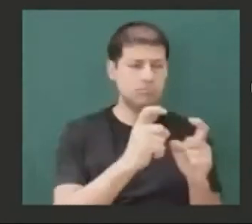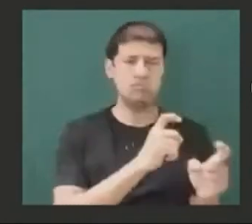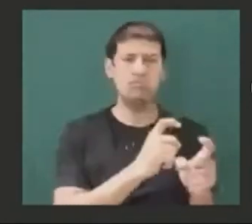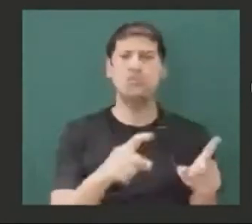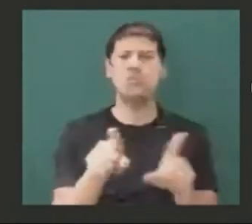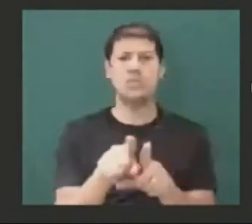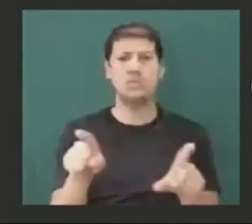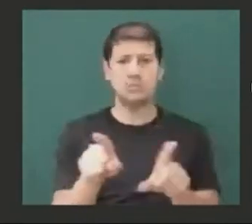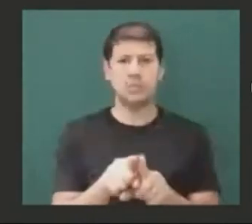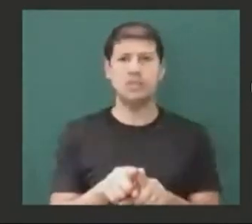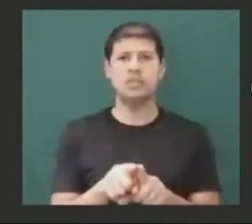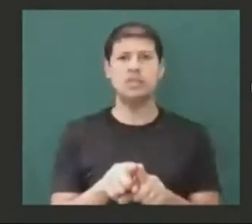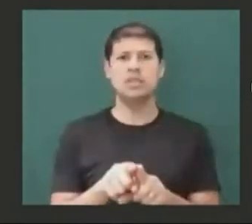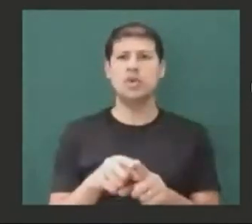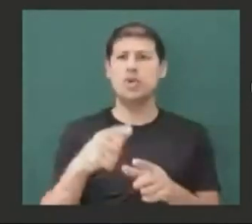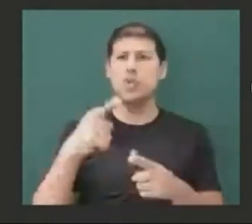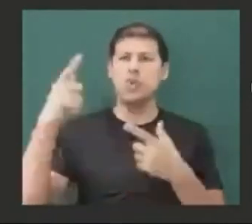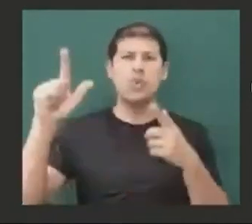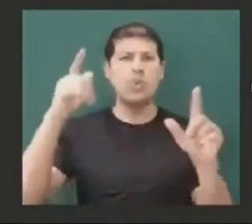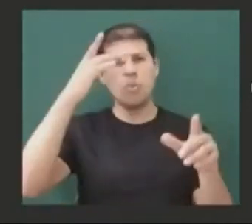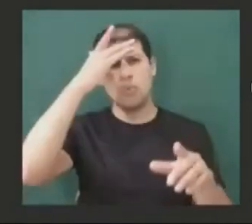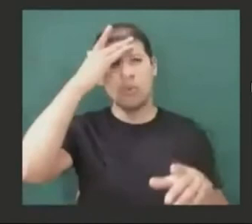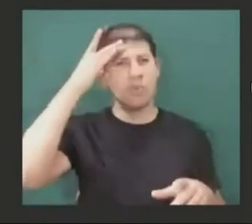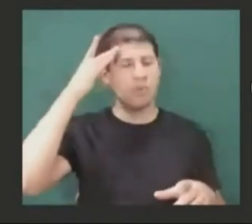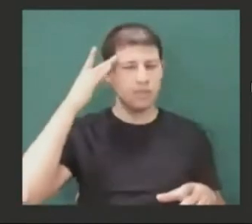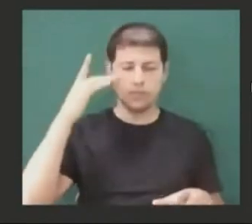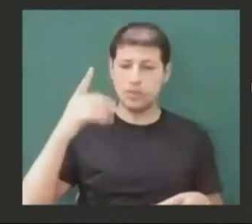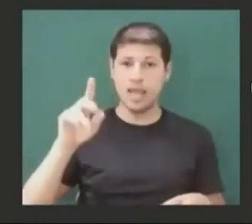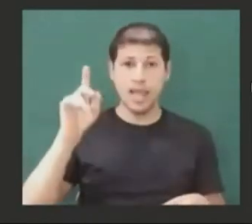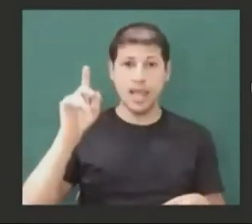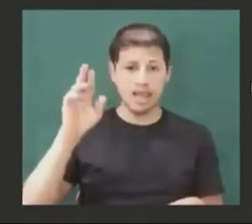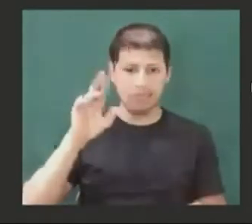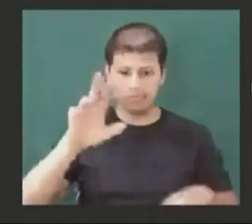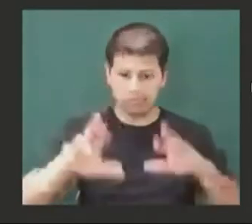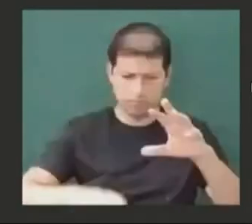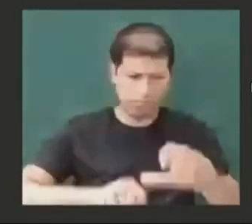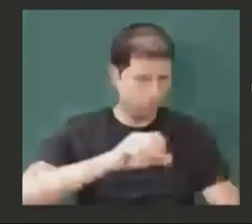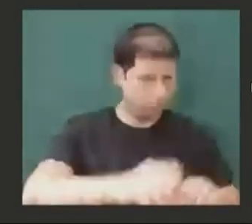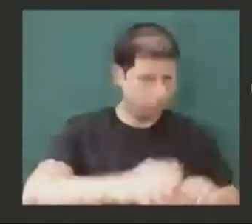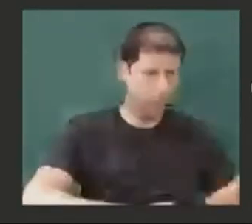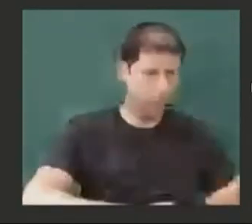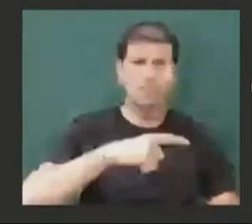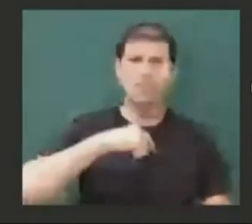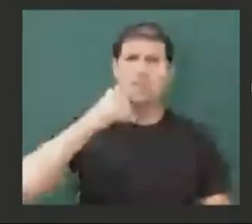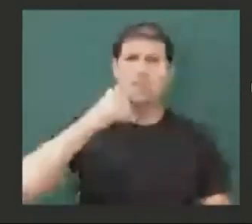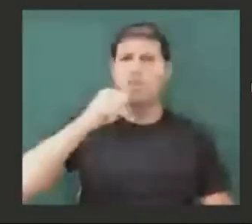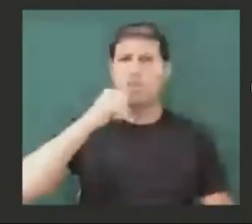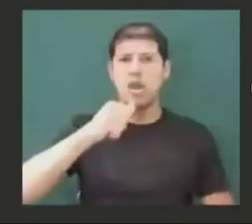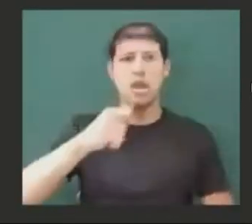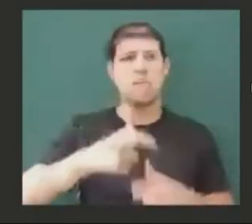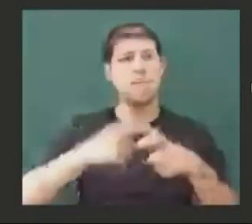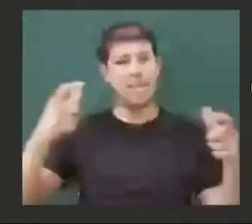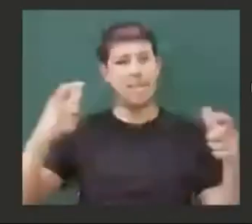também que outras pessoas, outros catadores e mais mulheres também possam estar no processo de discussão.